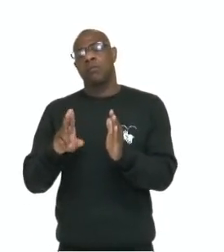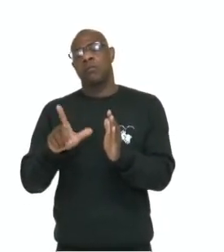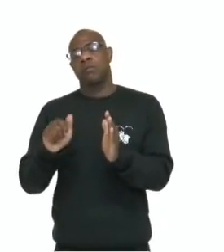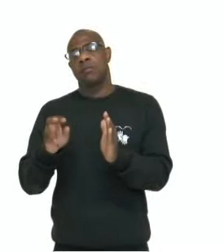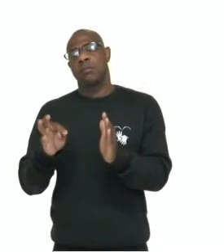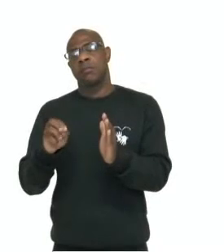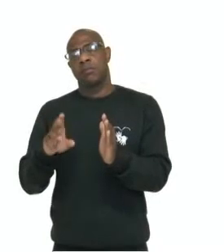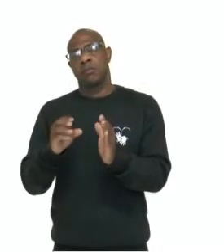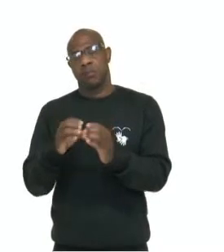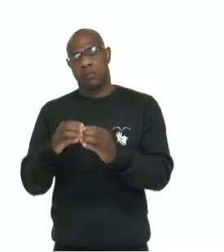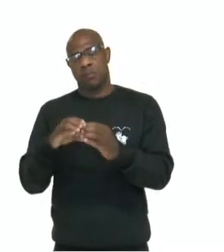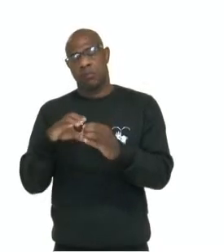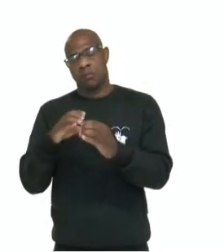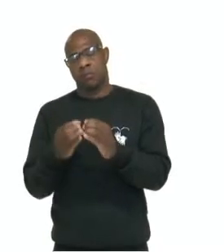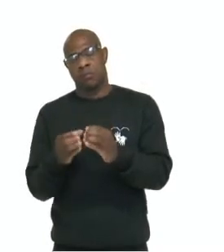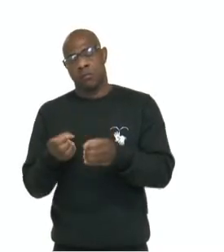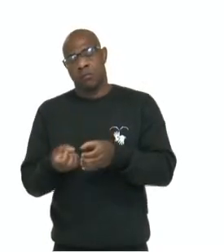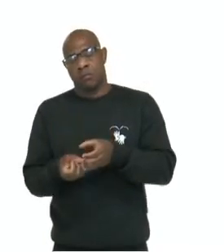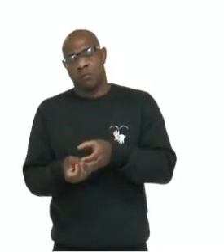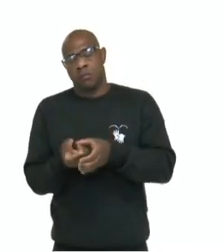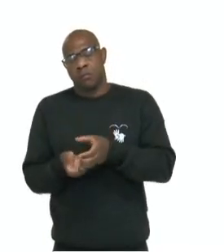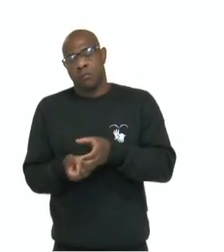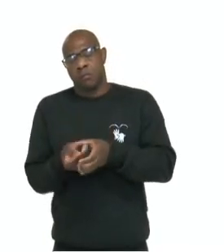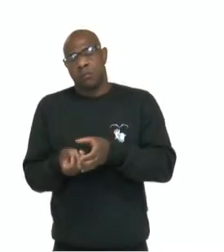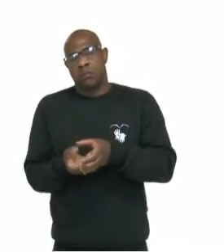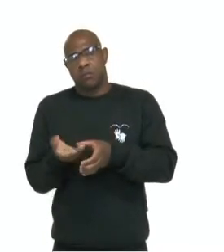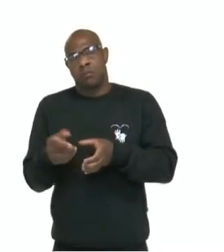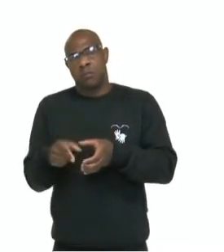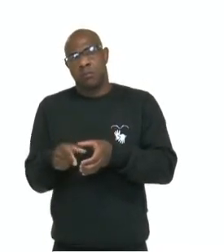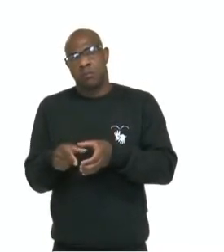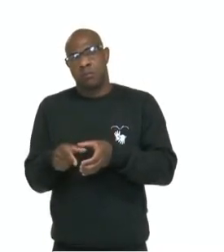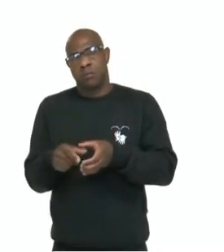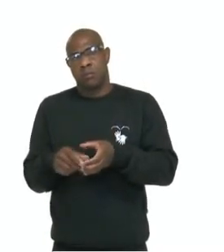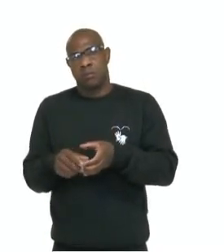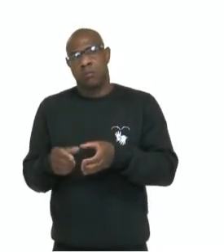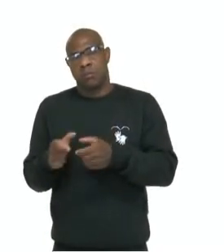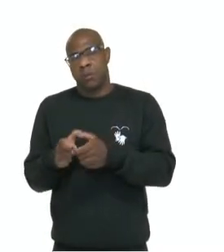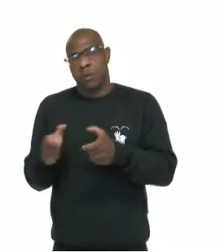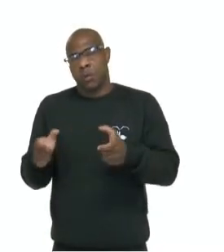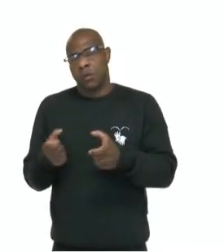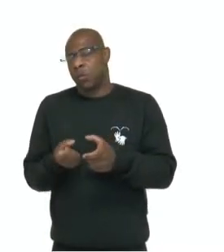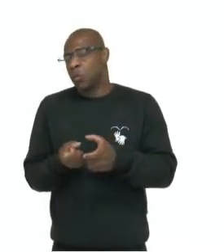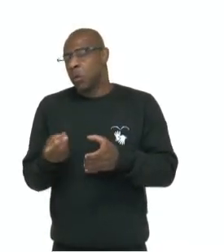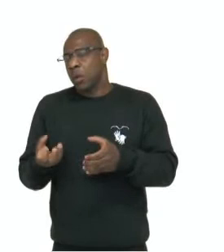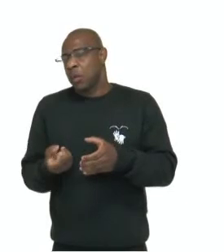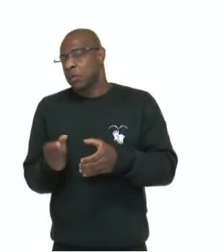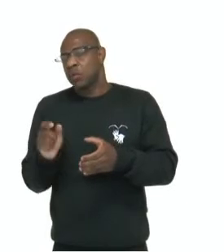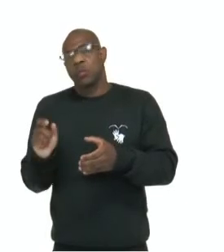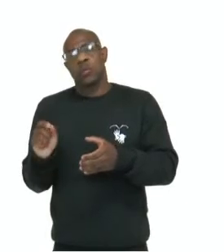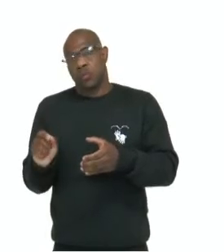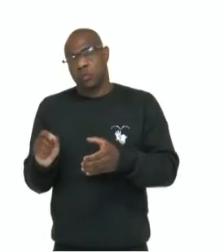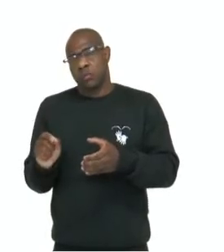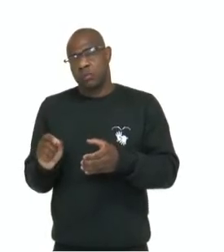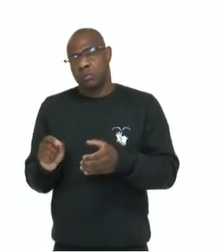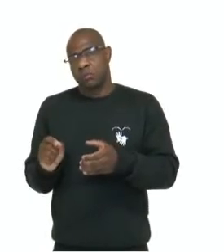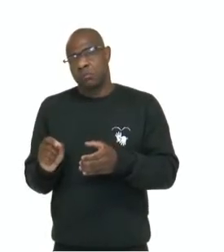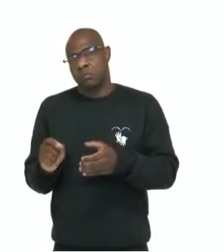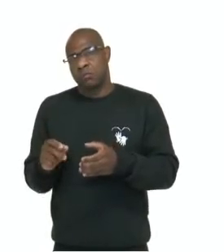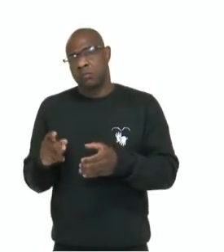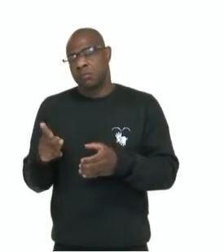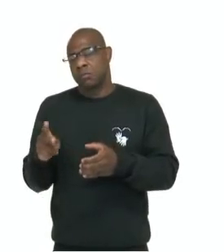ele libera esse óvulo lá para a tuba uterina, aumenta a quantidade de progesterona e